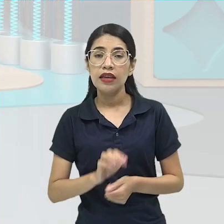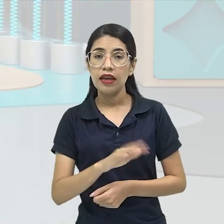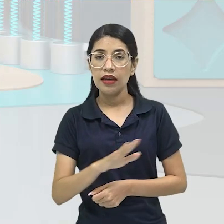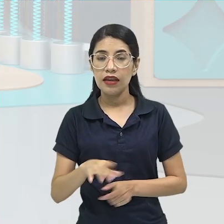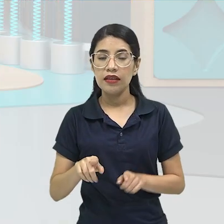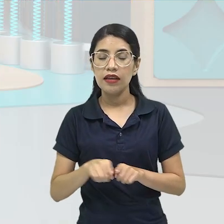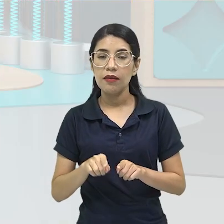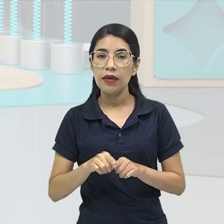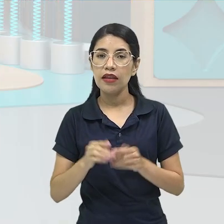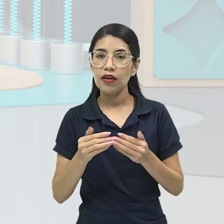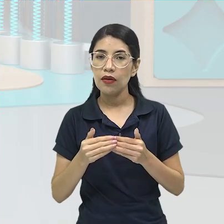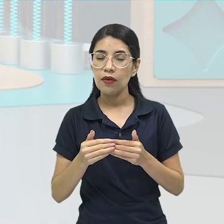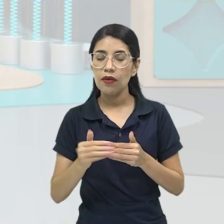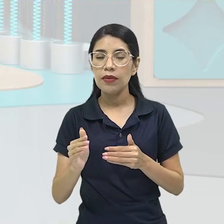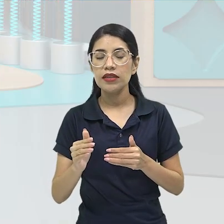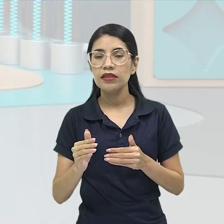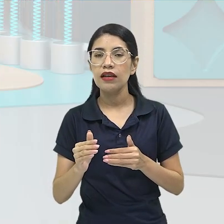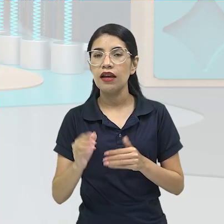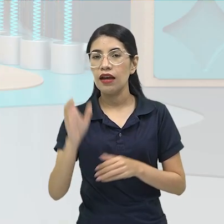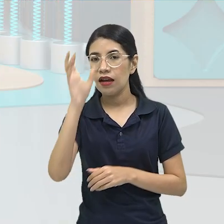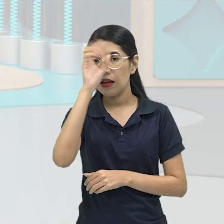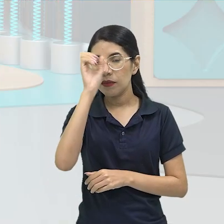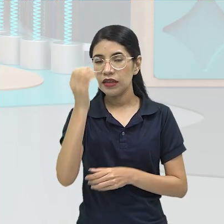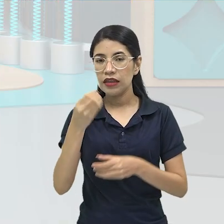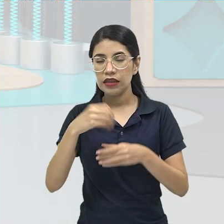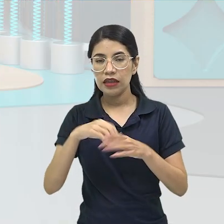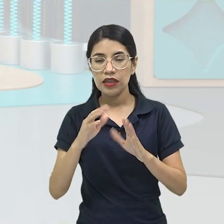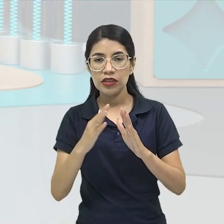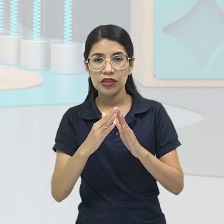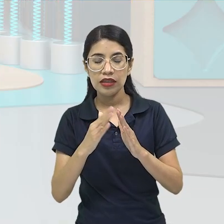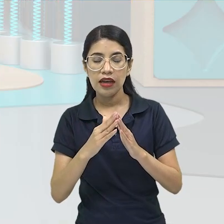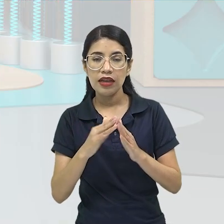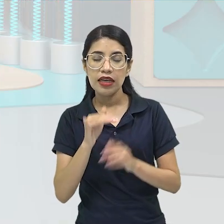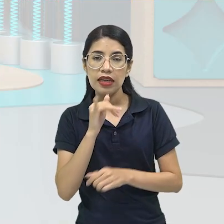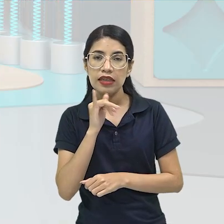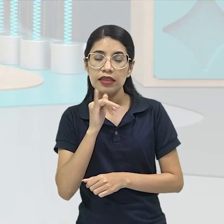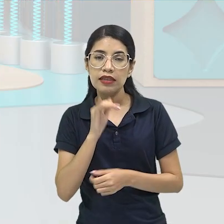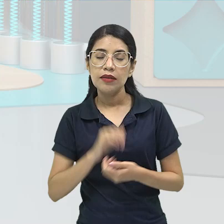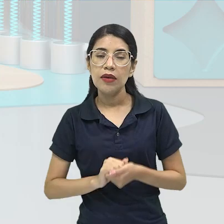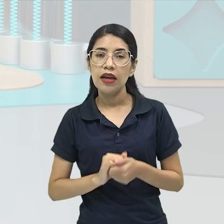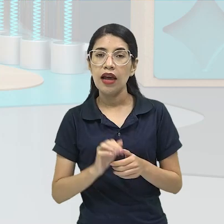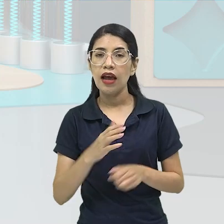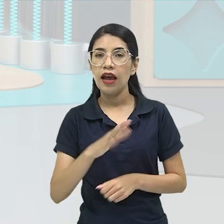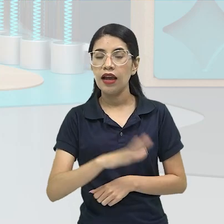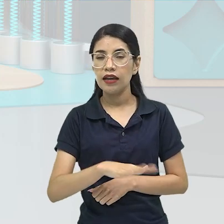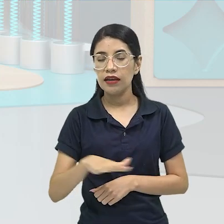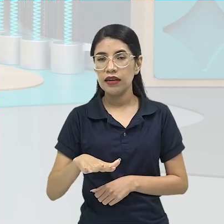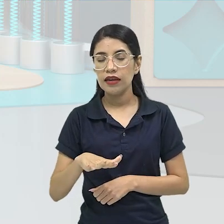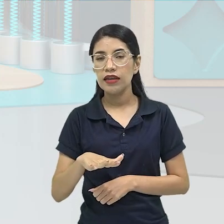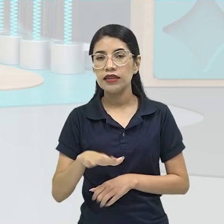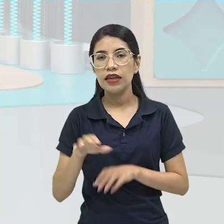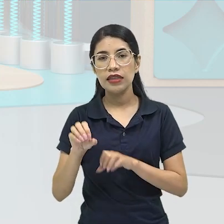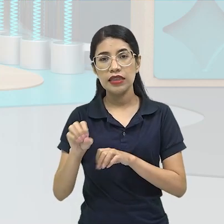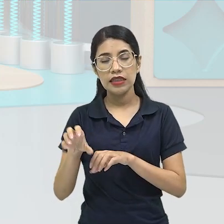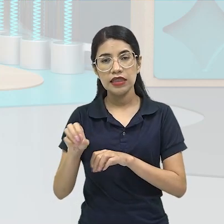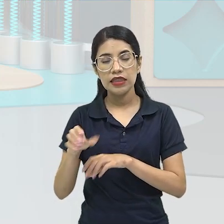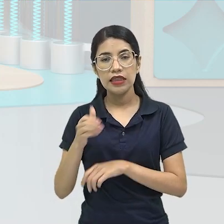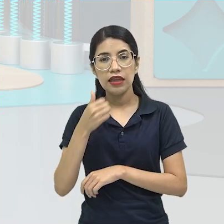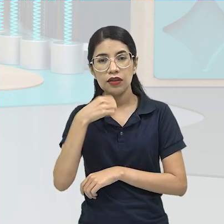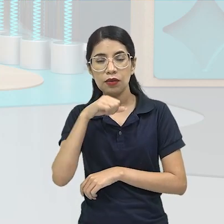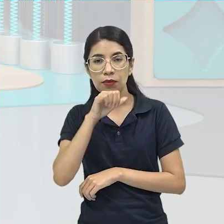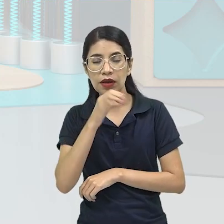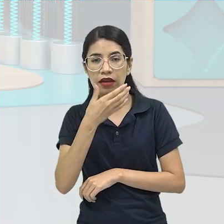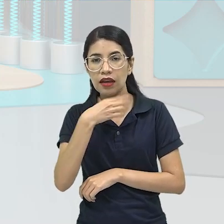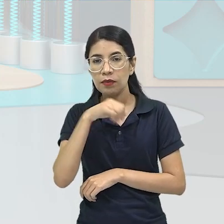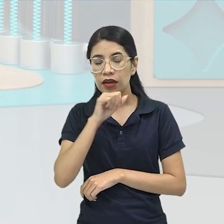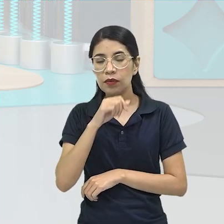de conhecimento para sua casa, né? Muitas das vezes a gente vê aí a criança, às vezes, alfabetizando seus pais, porque os